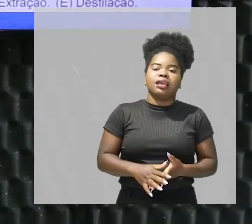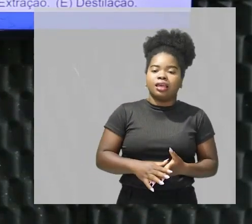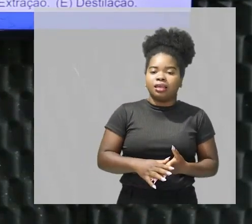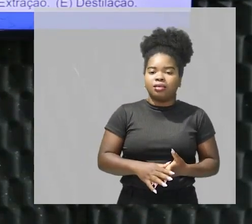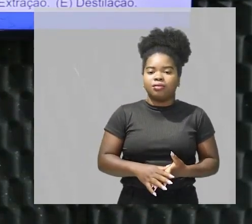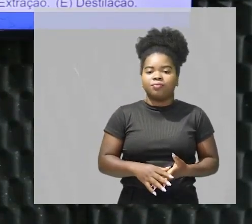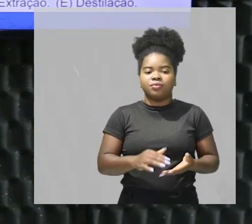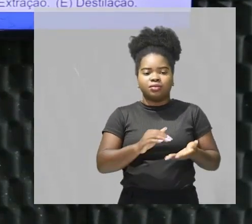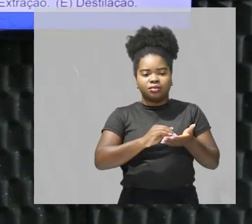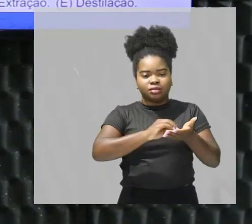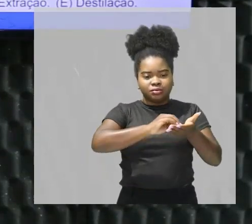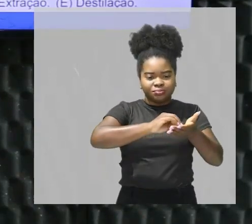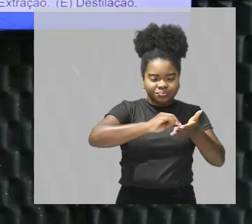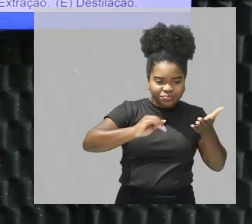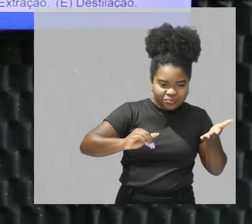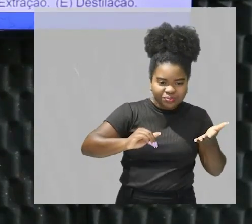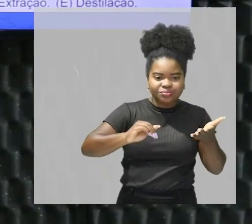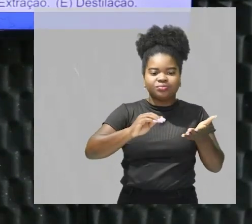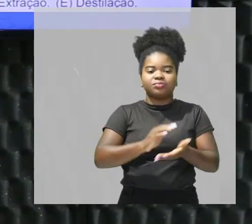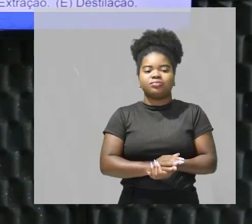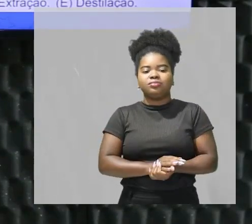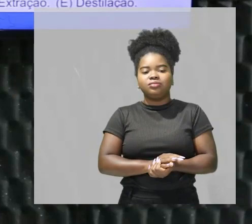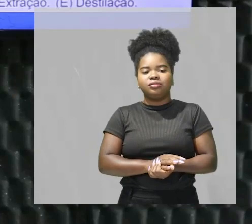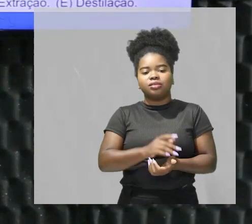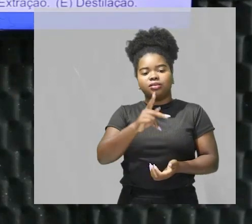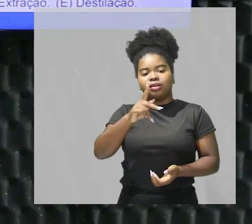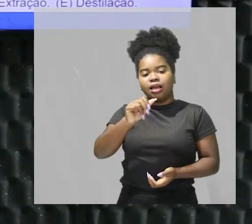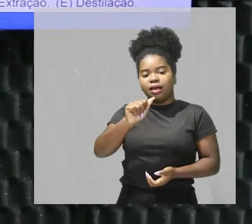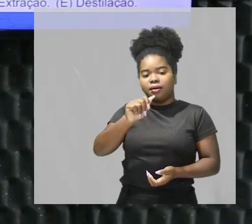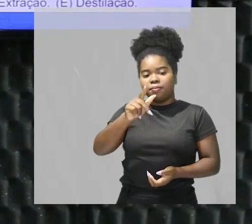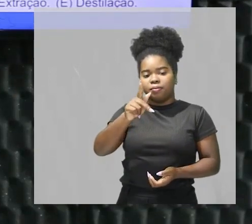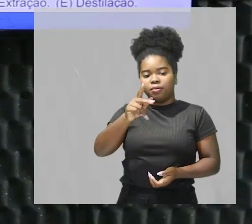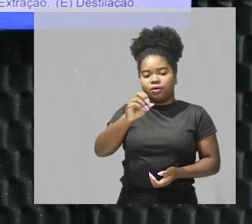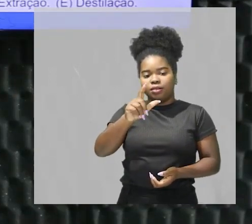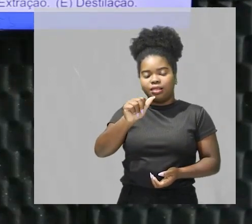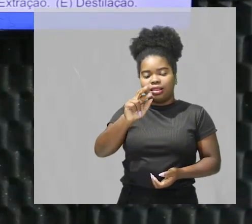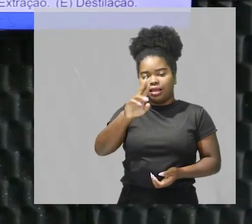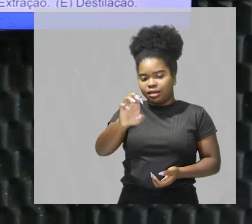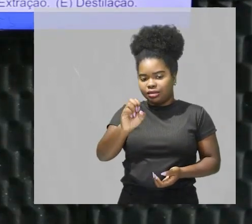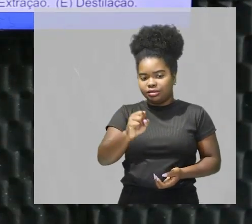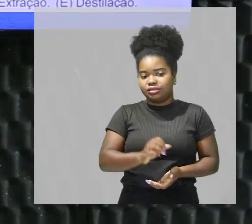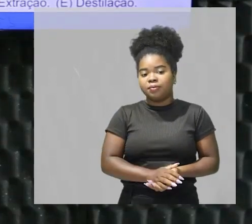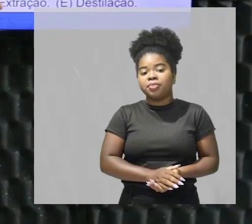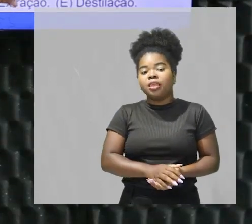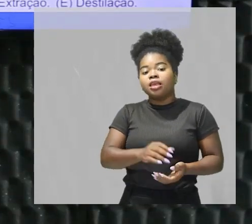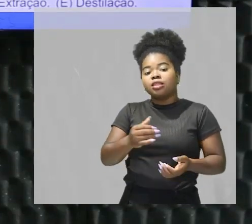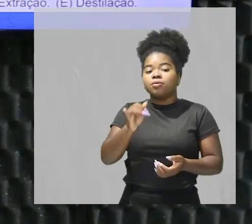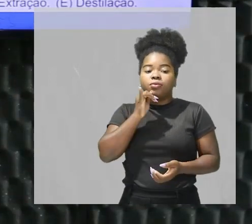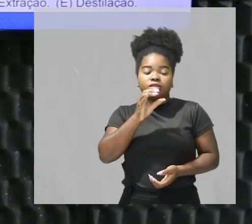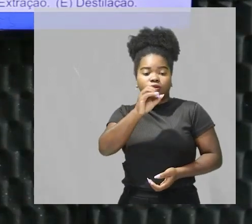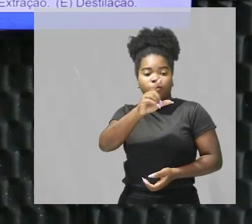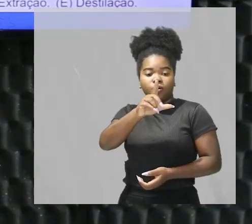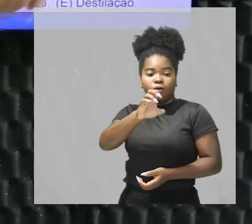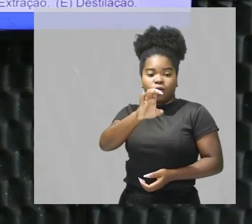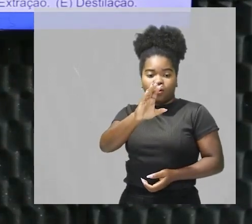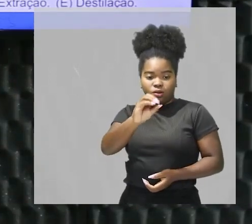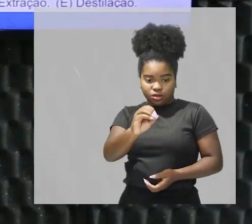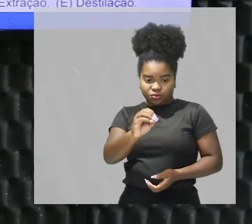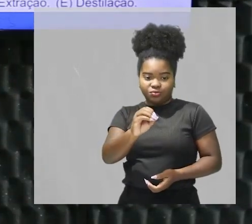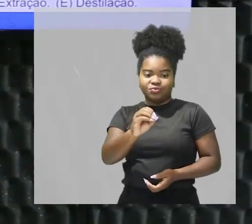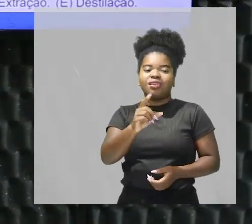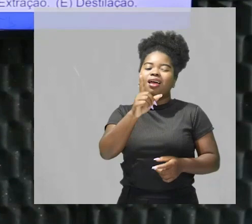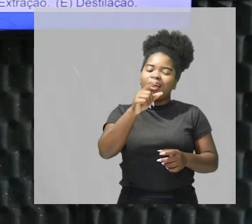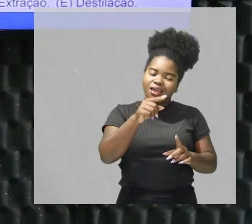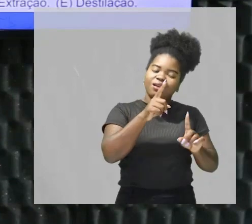Apolar dissolve compostos apolares, ok? O óleo é uma estrutura apolar.